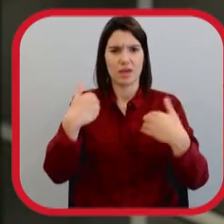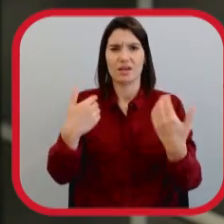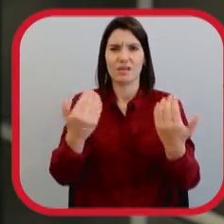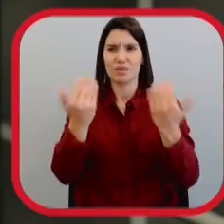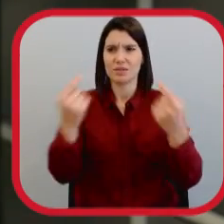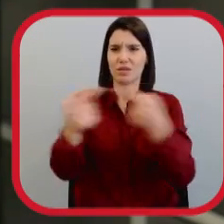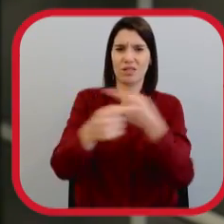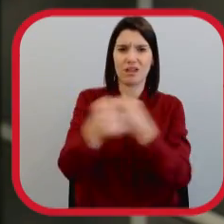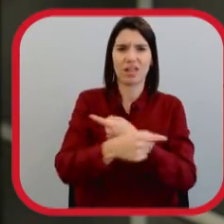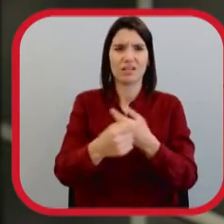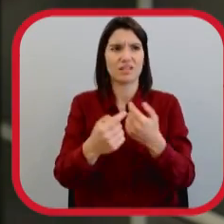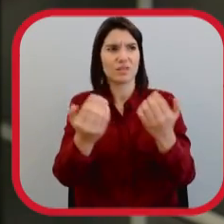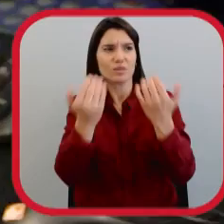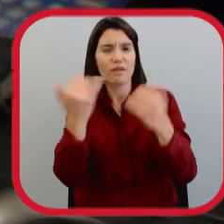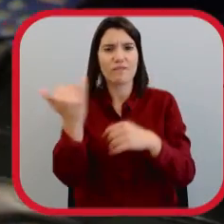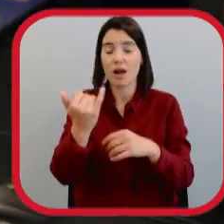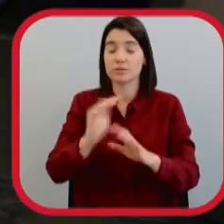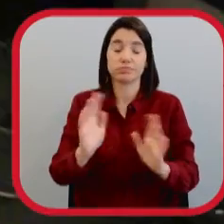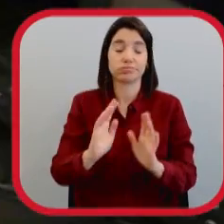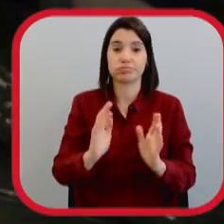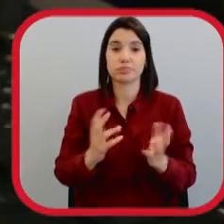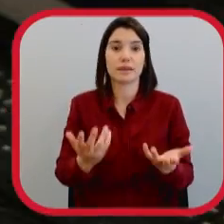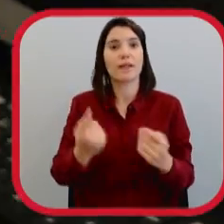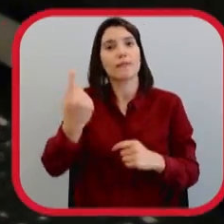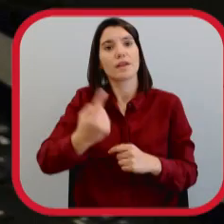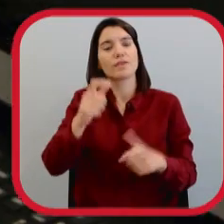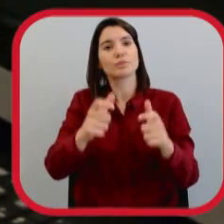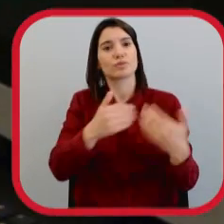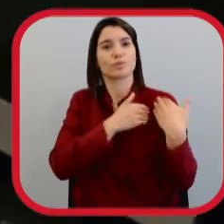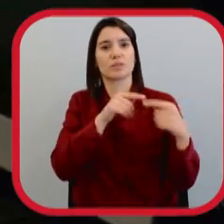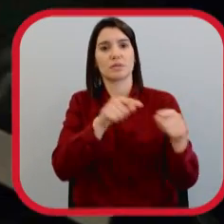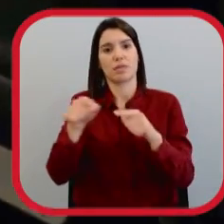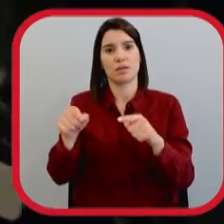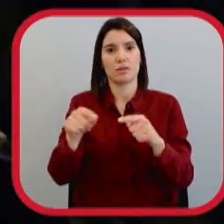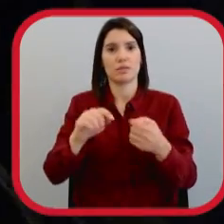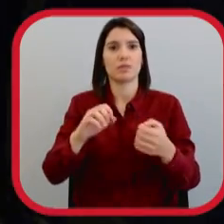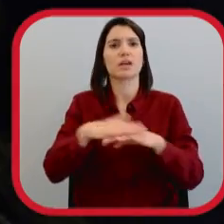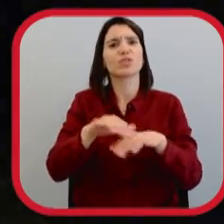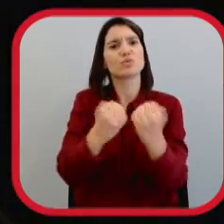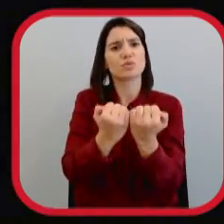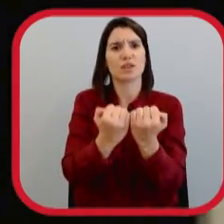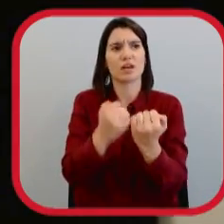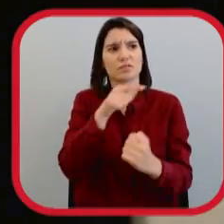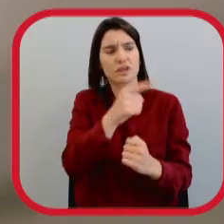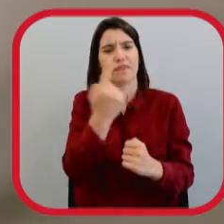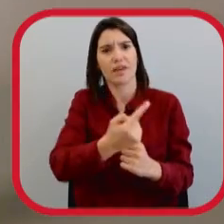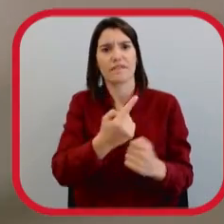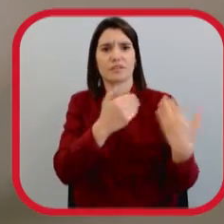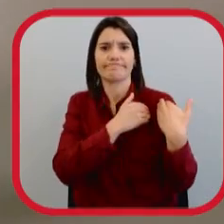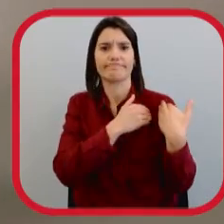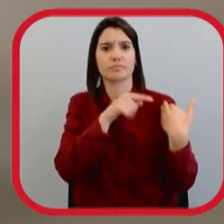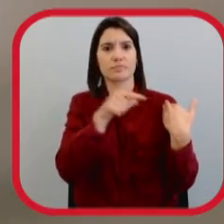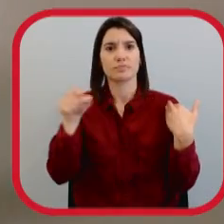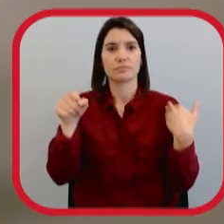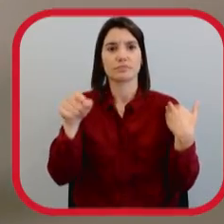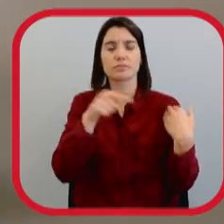confrontado com desinformação e com coisas falsas. Deve haver uma maior responsabilização das pessoas nas redes sociais e das próprias redes sociais.